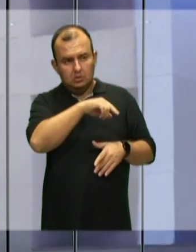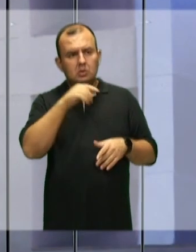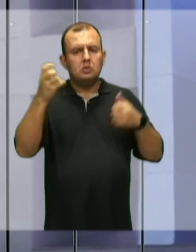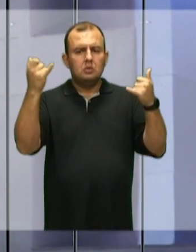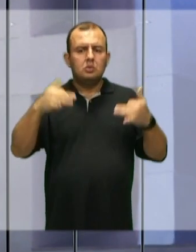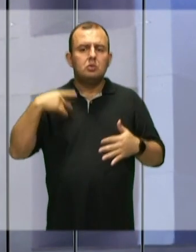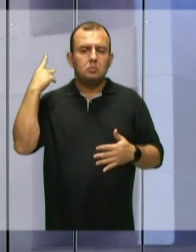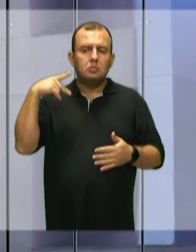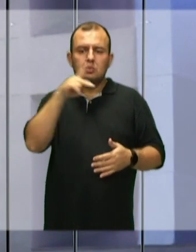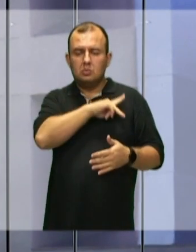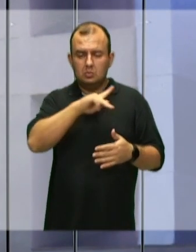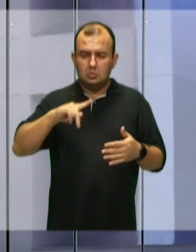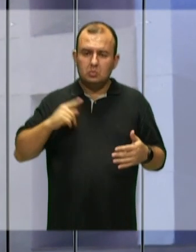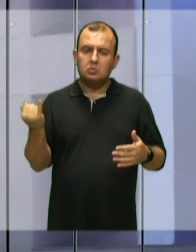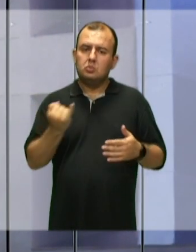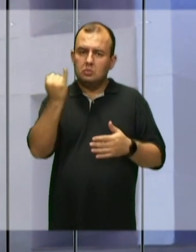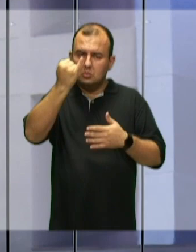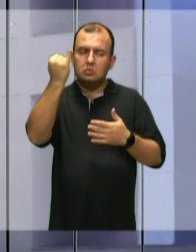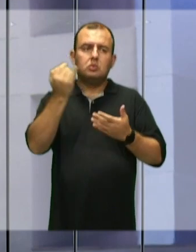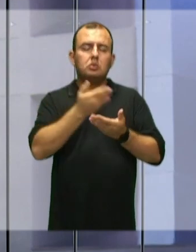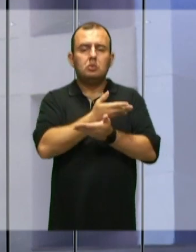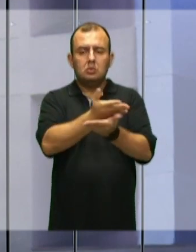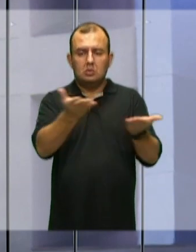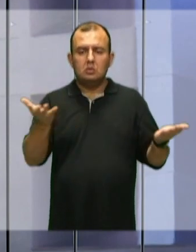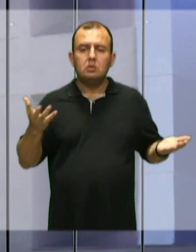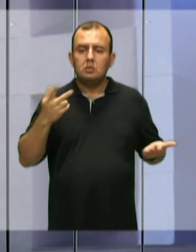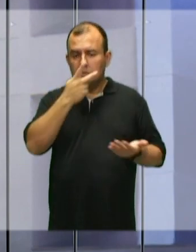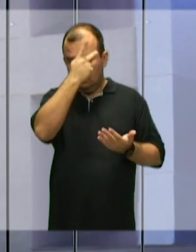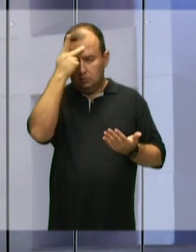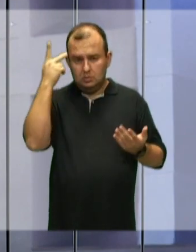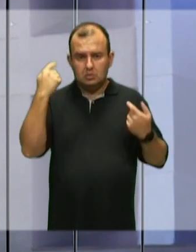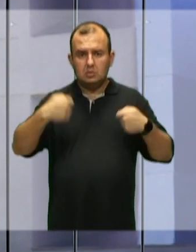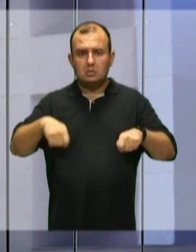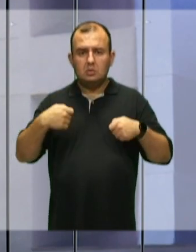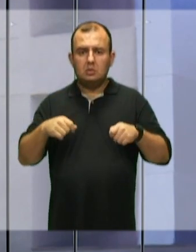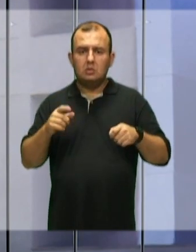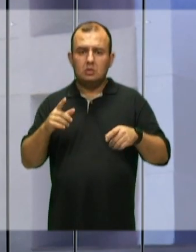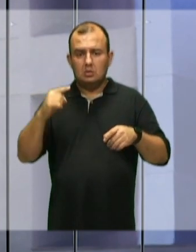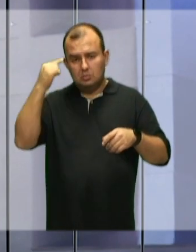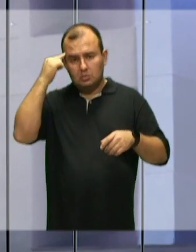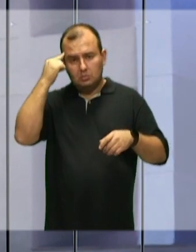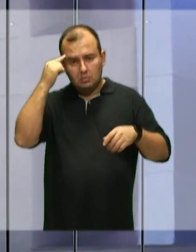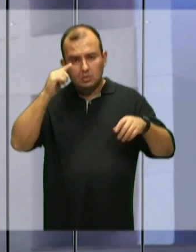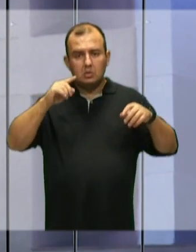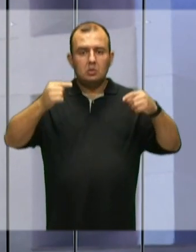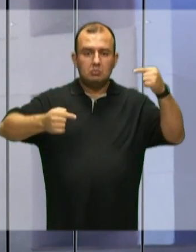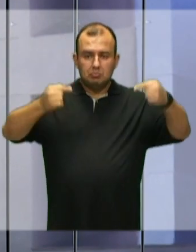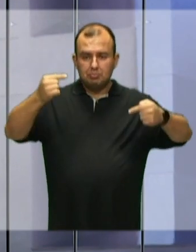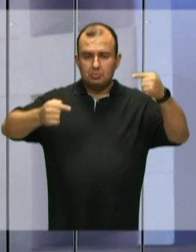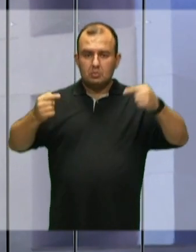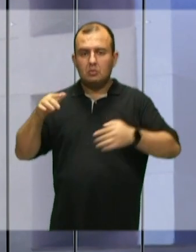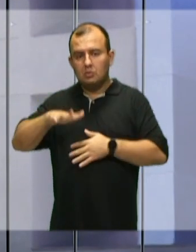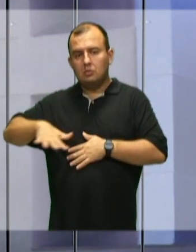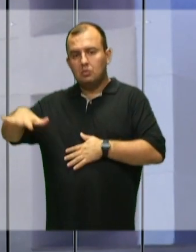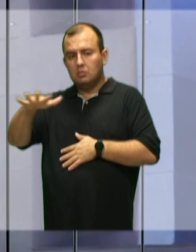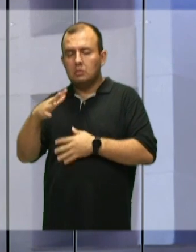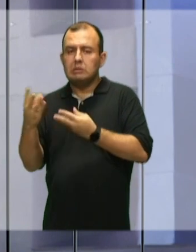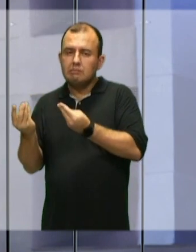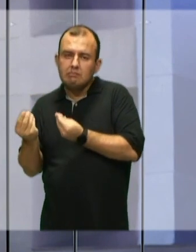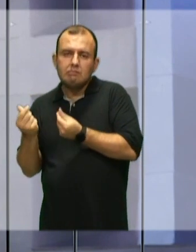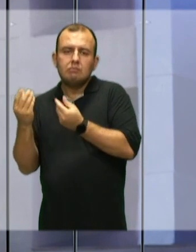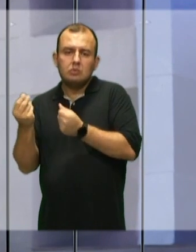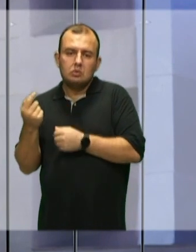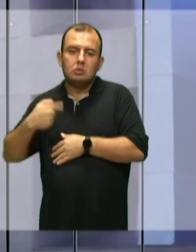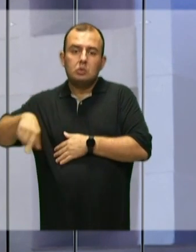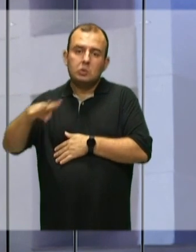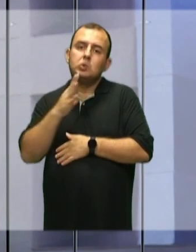políticas públicas importantes e boas para as pessoas a gente ter divergências de pensamentos né eu venho de uma área muito sensível e uma área que